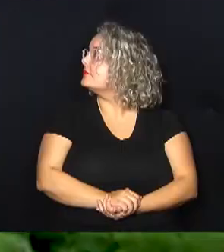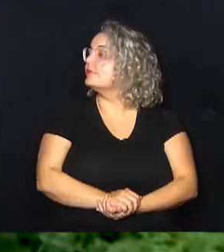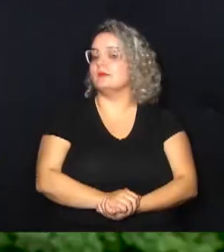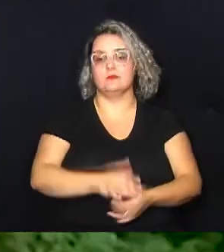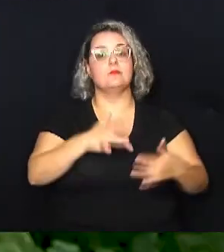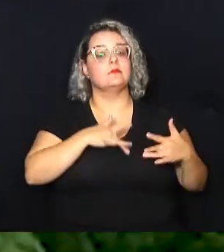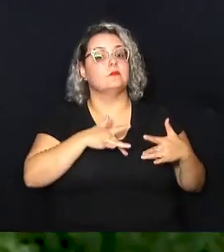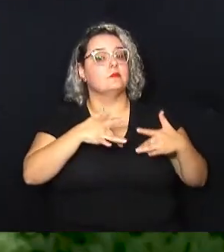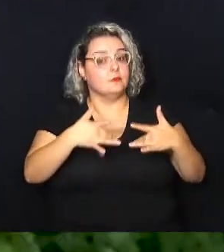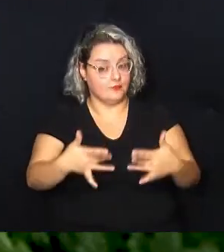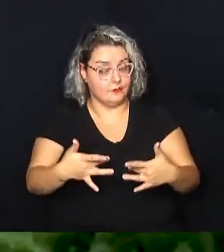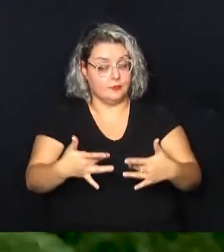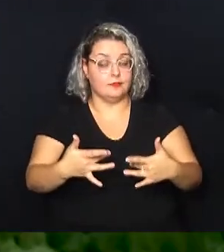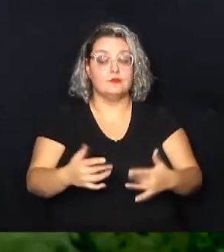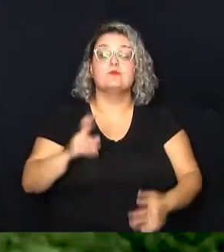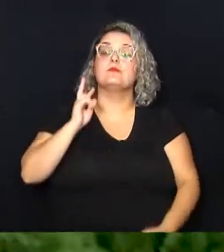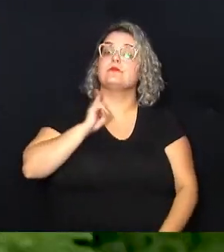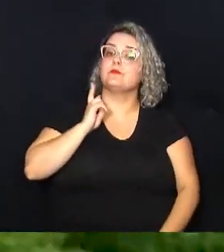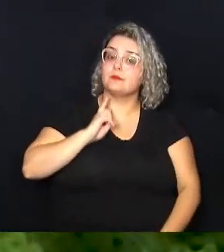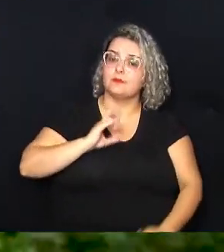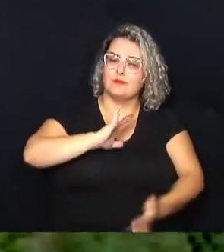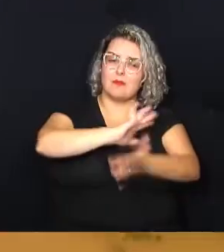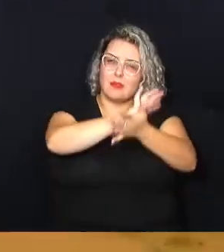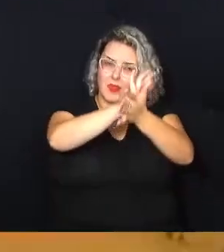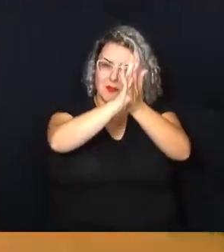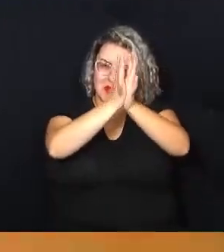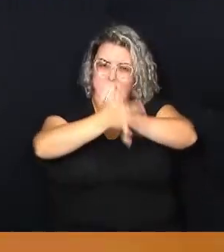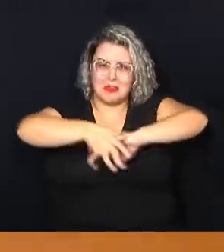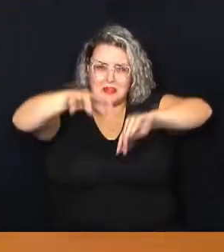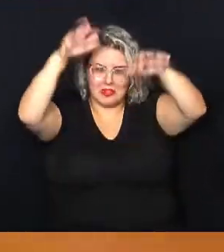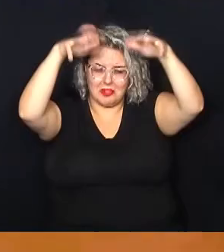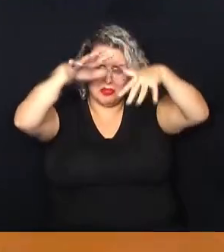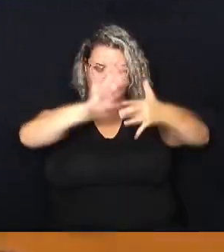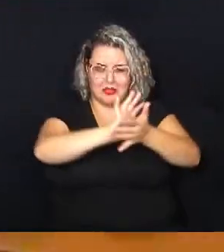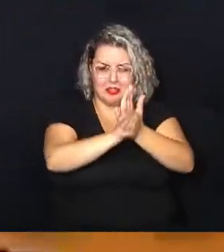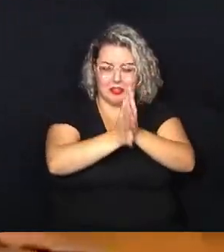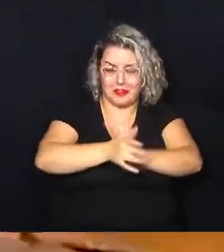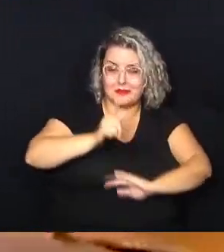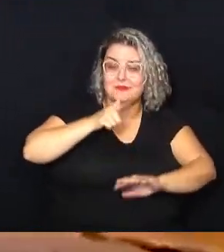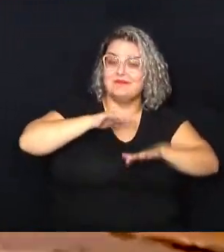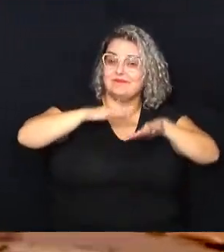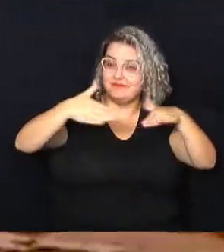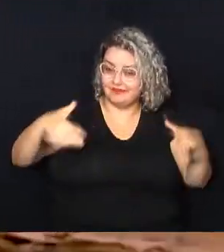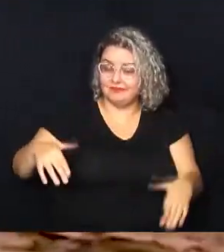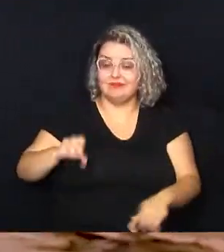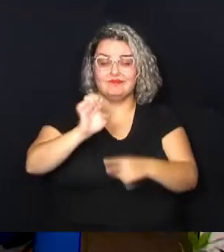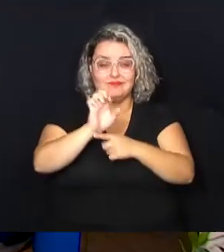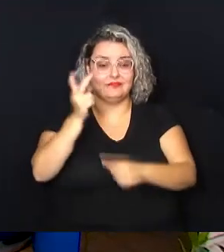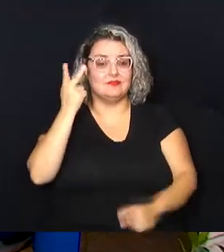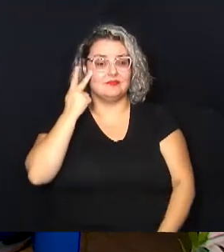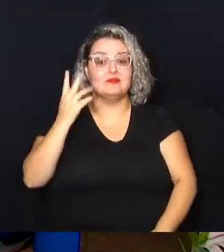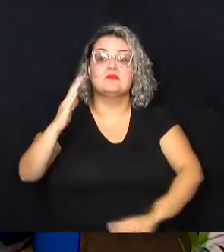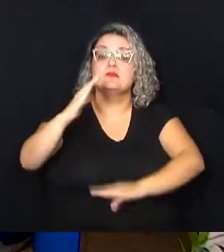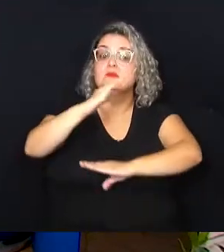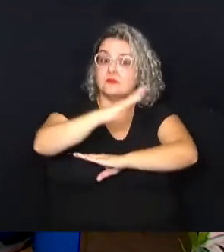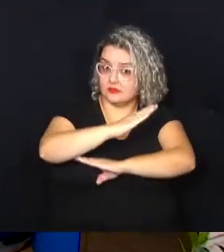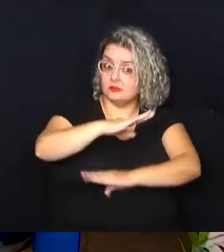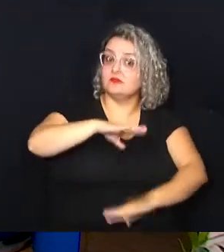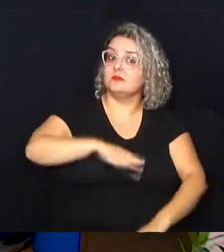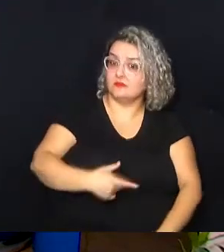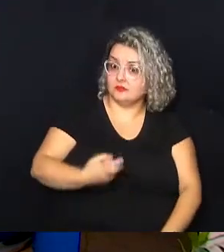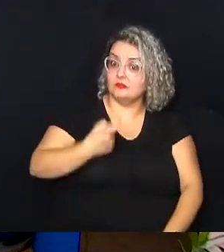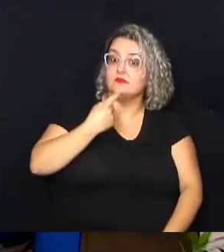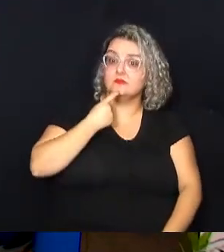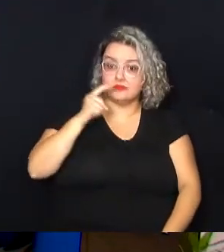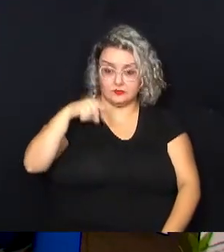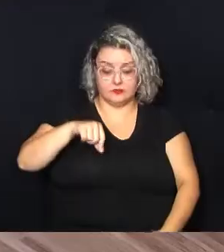em solidariedade as vítimas da tragédia que atingiu o litoral norte do estado de São Paulo a Câmara Municipal de Campinas